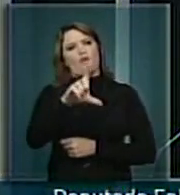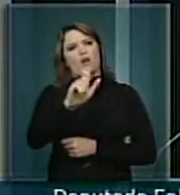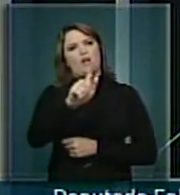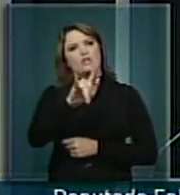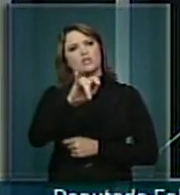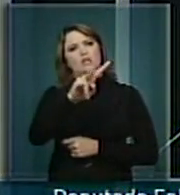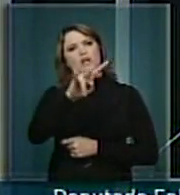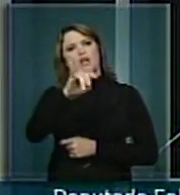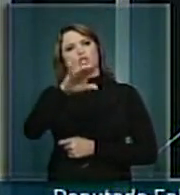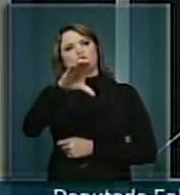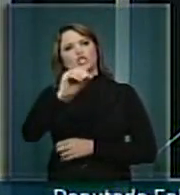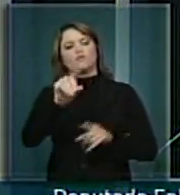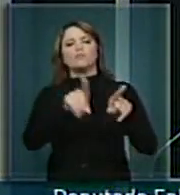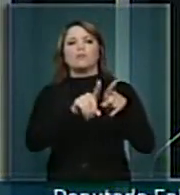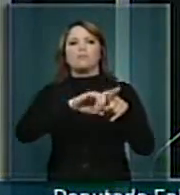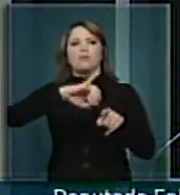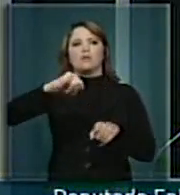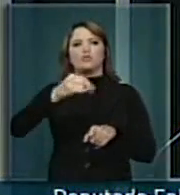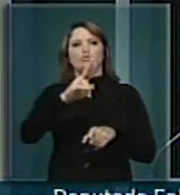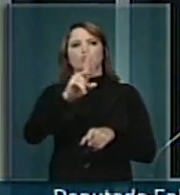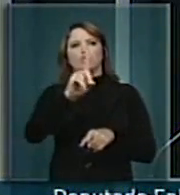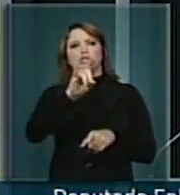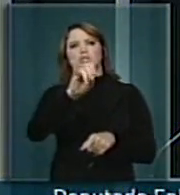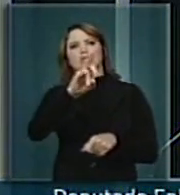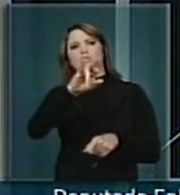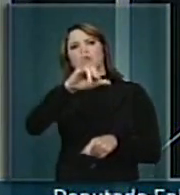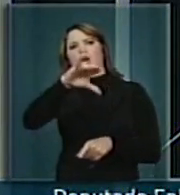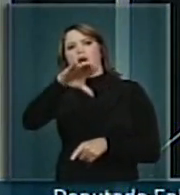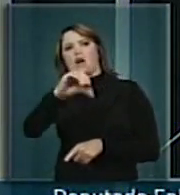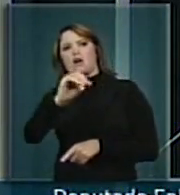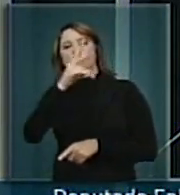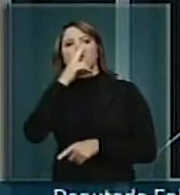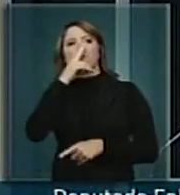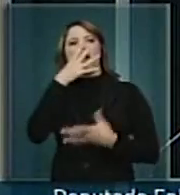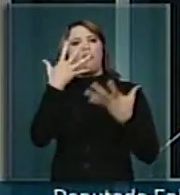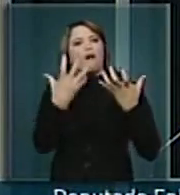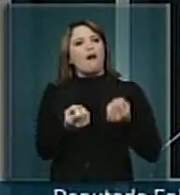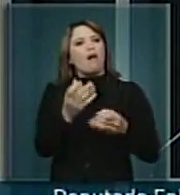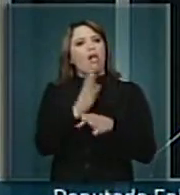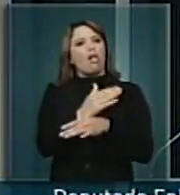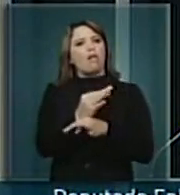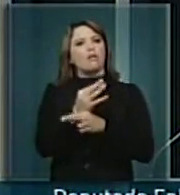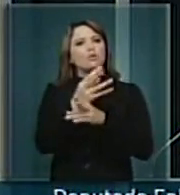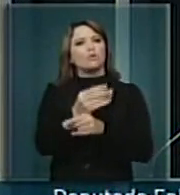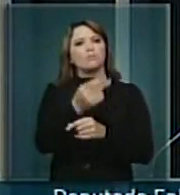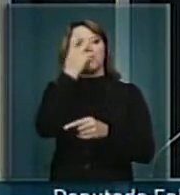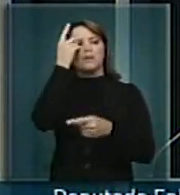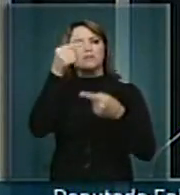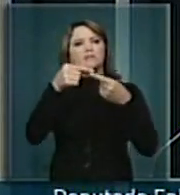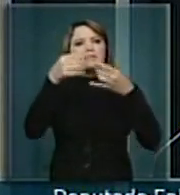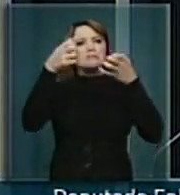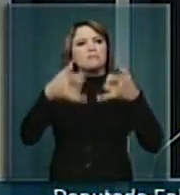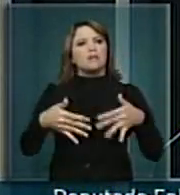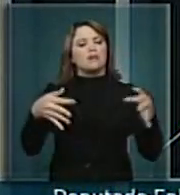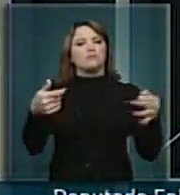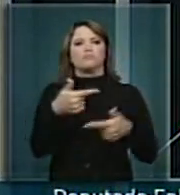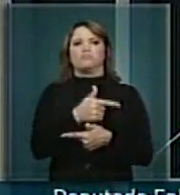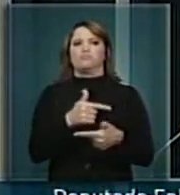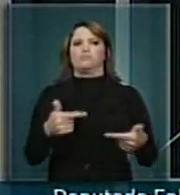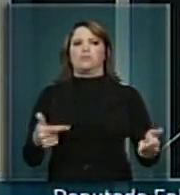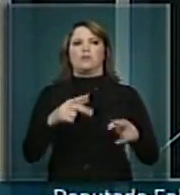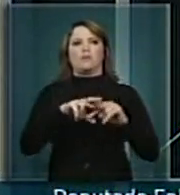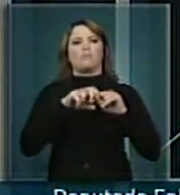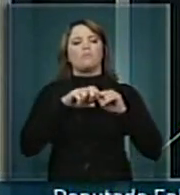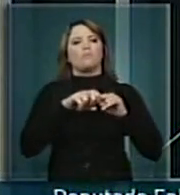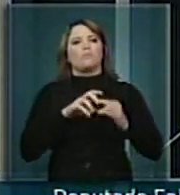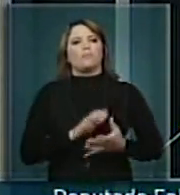por consequência, o judiciário têm sido cúmplices nessa injustificável anomia. Por